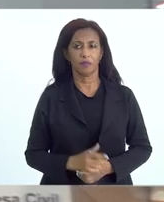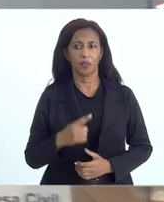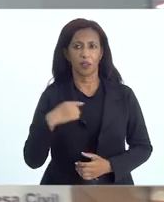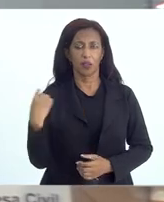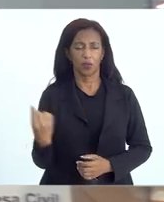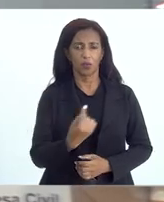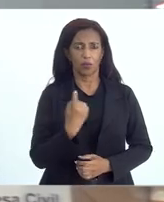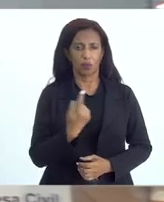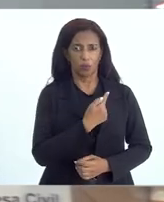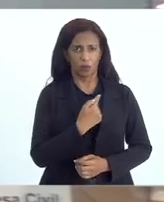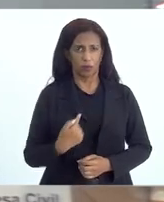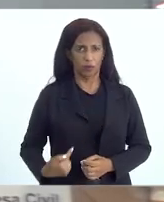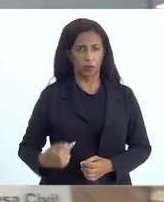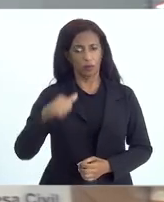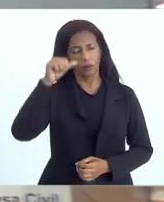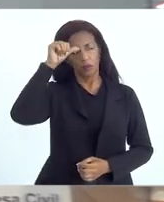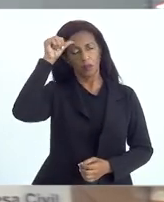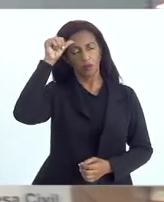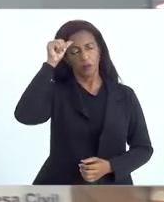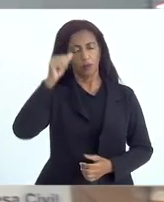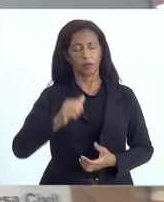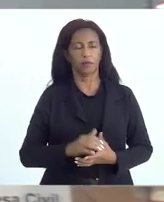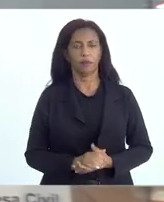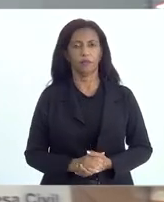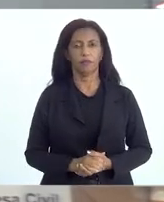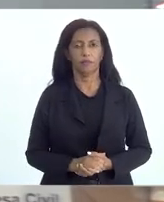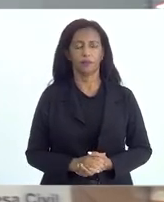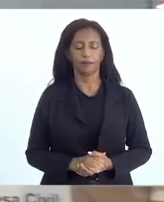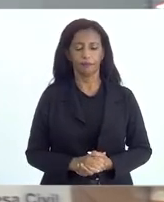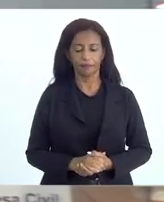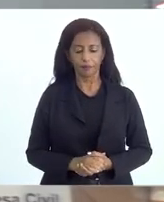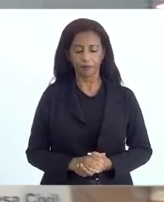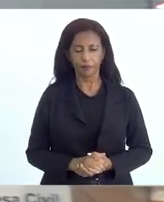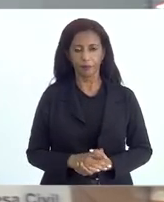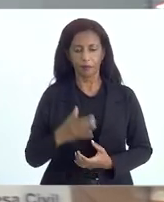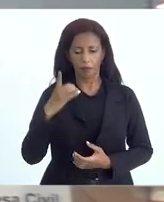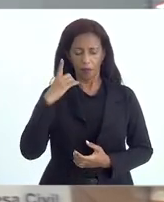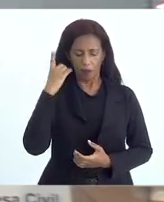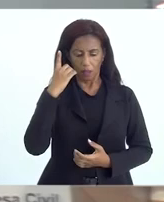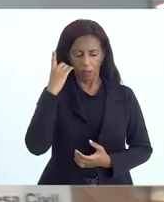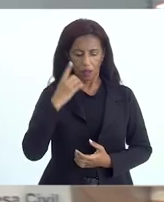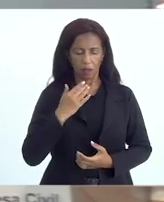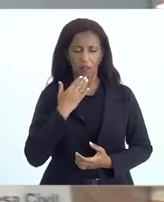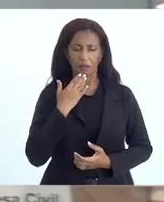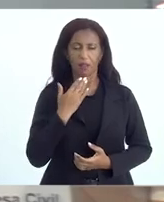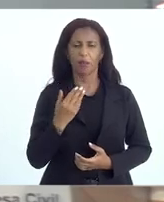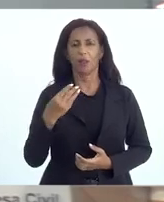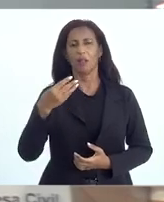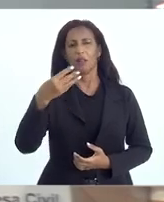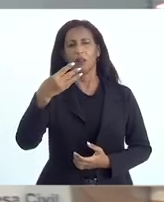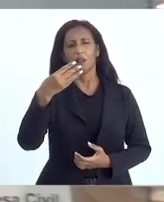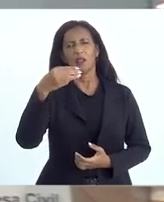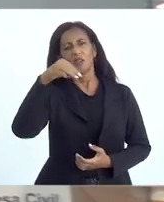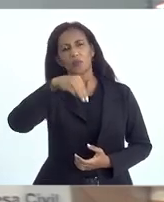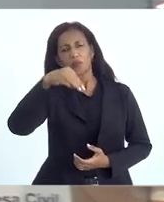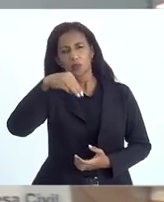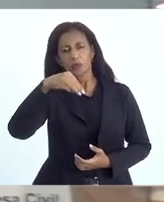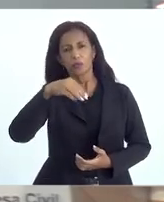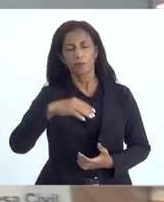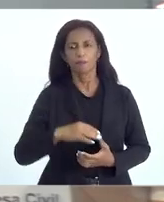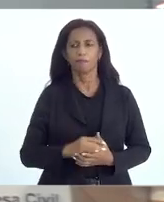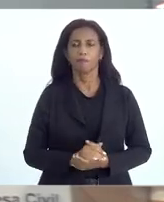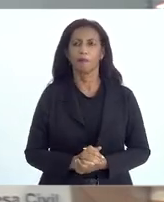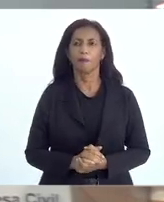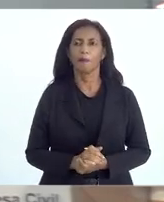Gol nosso Governador Cláudio Castro Deputado eu queria pedir aqui no máximo 3 minutos